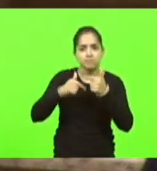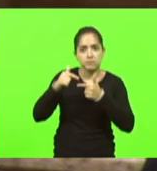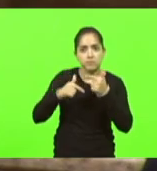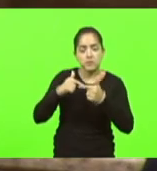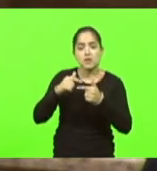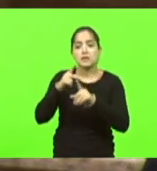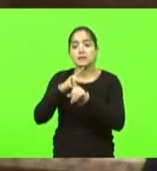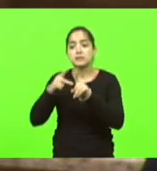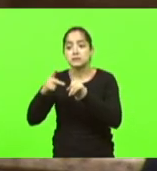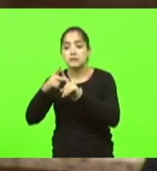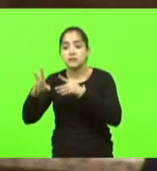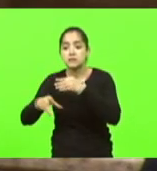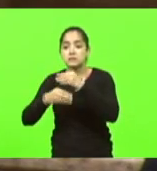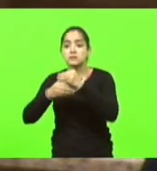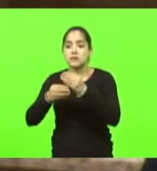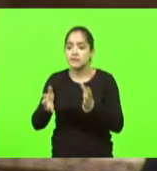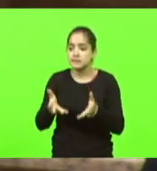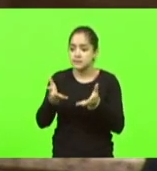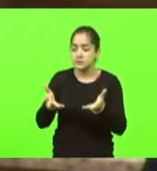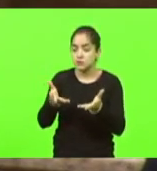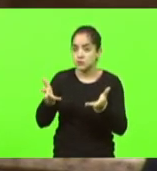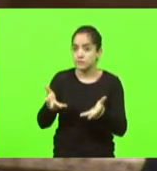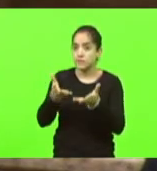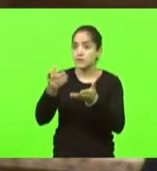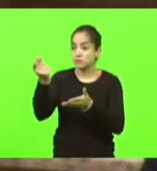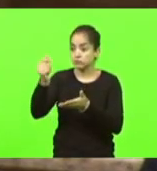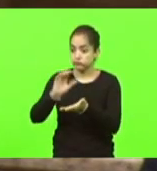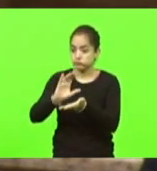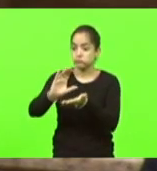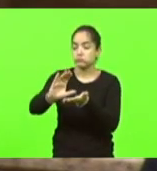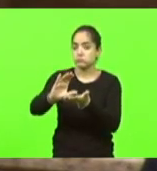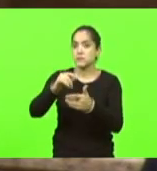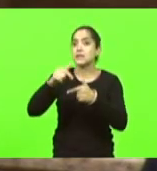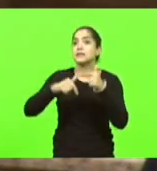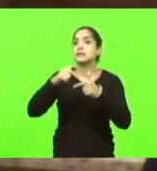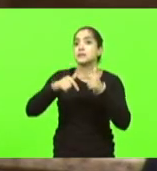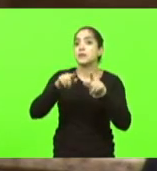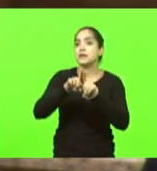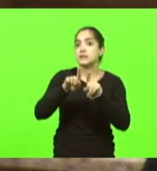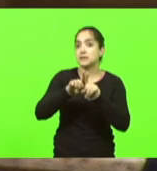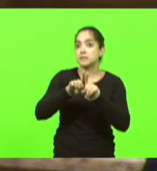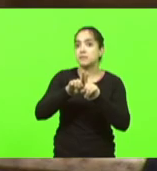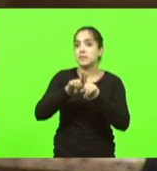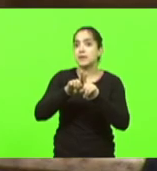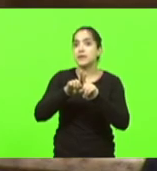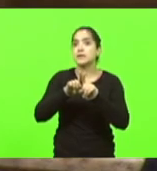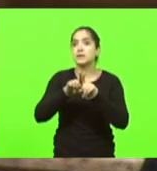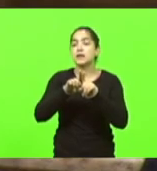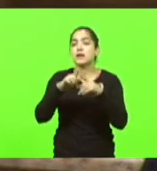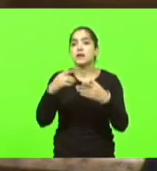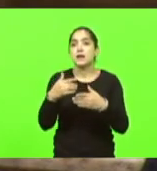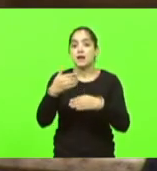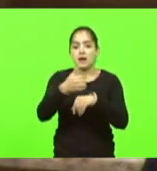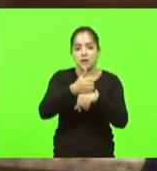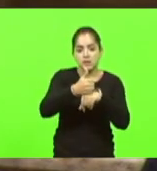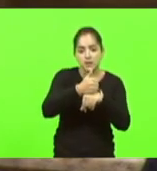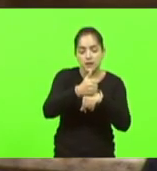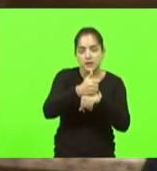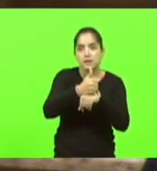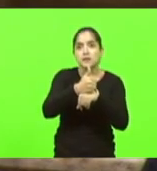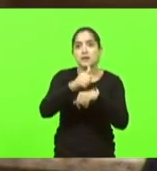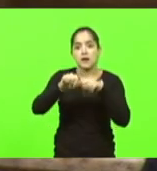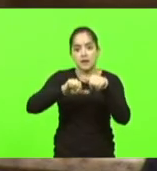previdência complementar incentivada pelo governo botar esse dinheiro e trabalhar a carreira que vai vir a reforma administrativa